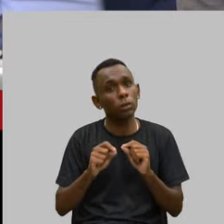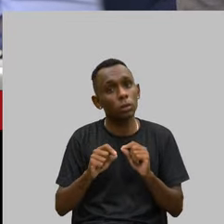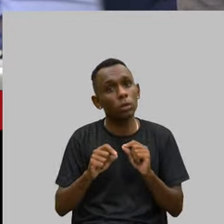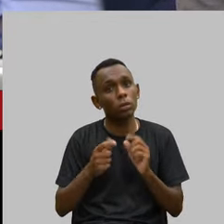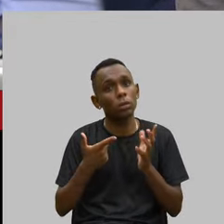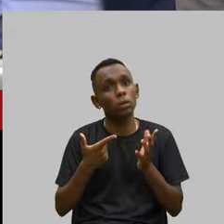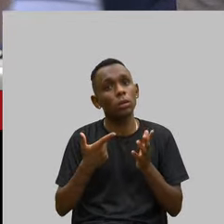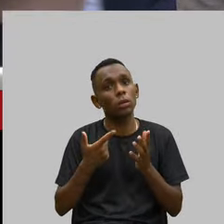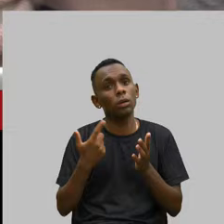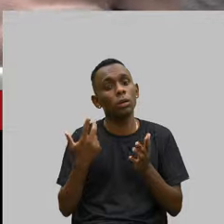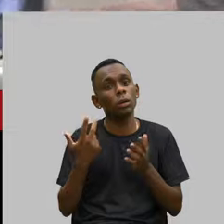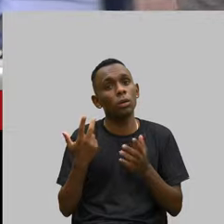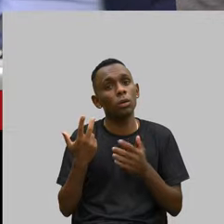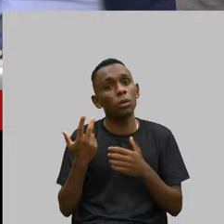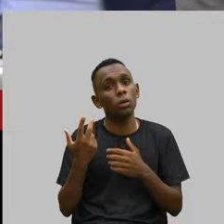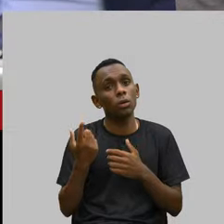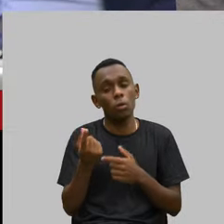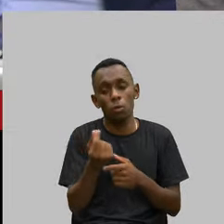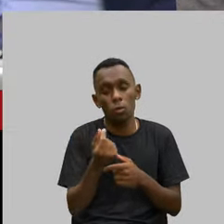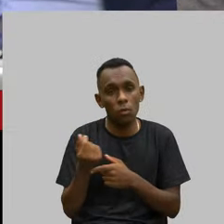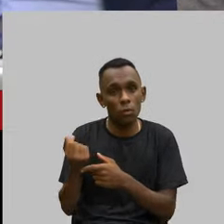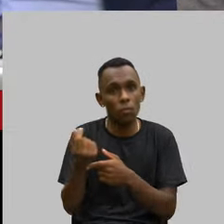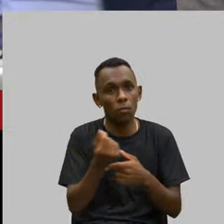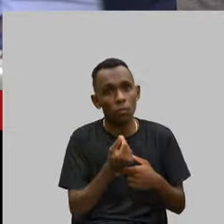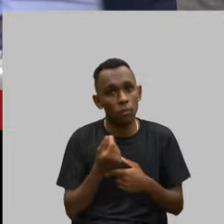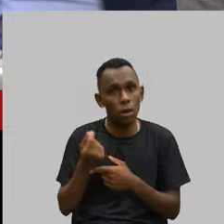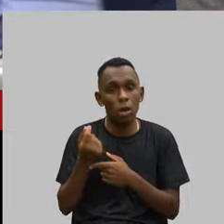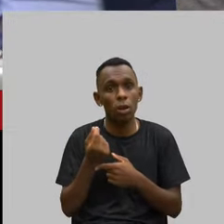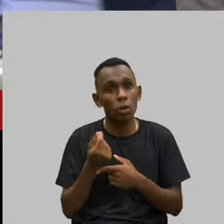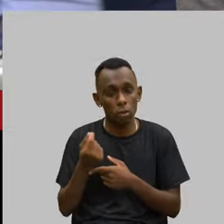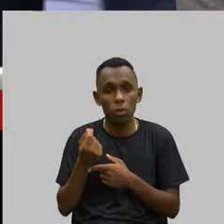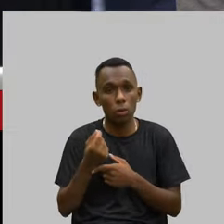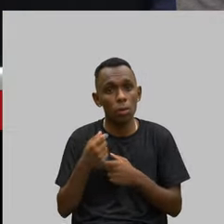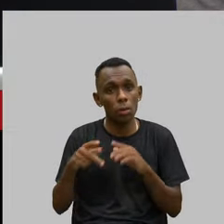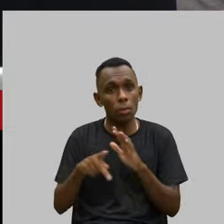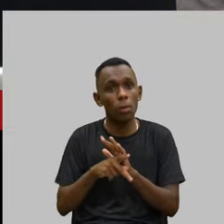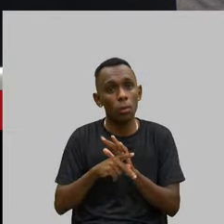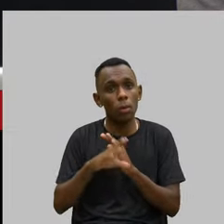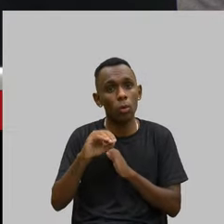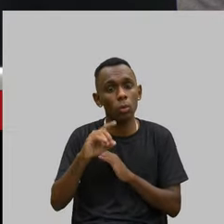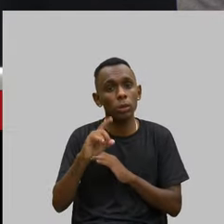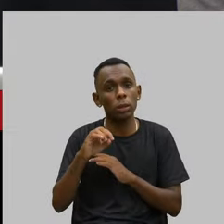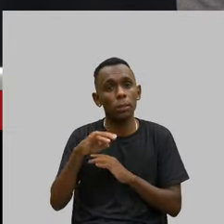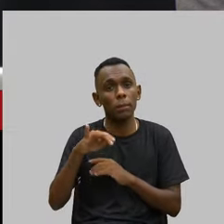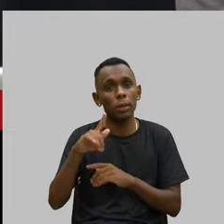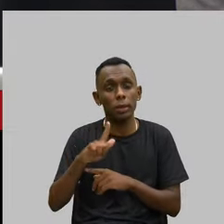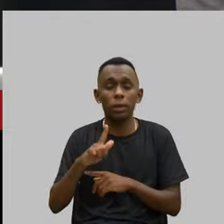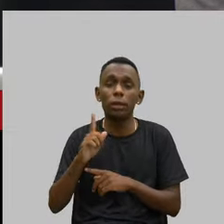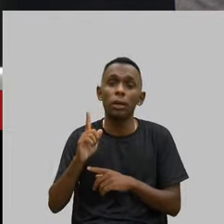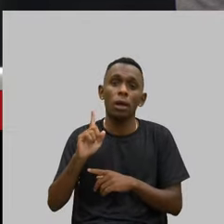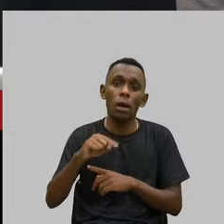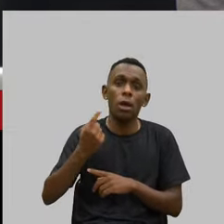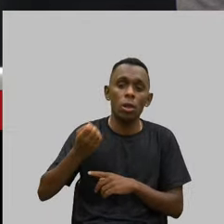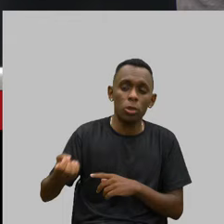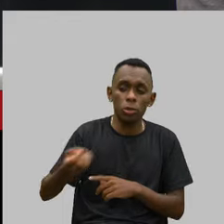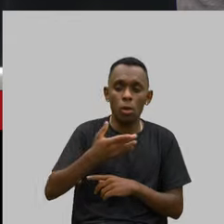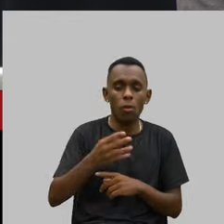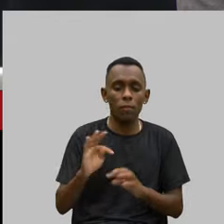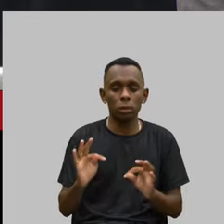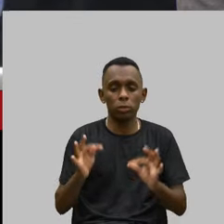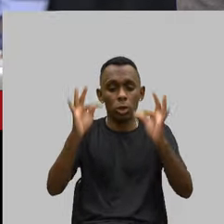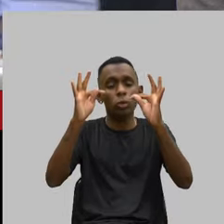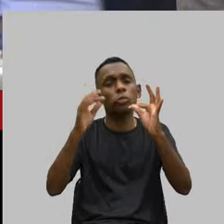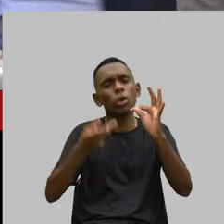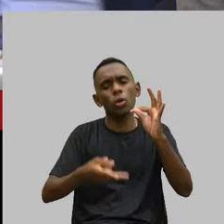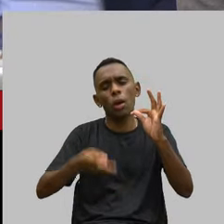que nós eh o valuation da da codemig especificamente a eh com as novas tecnologias que estamos